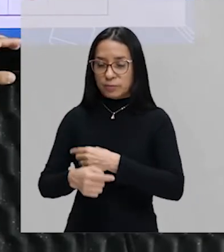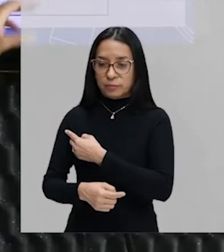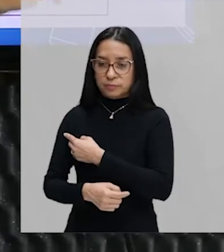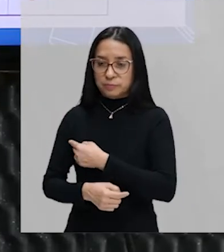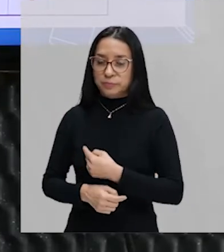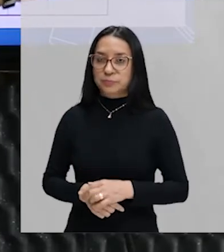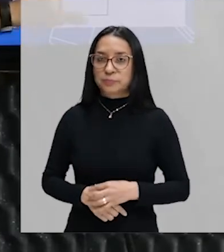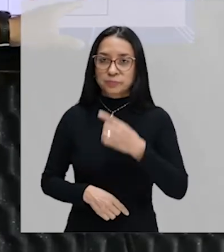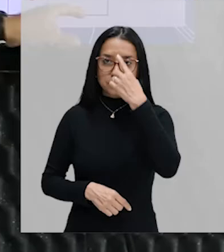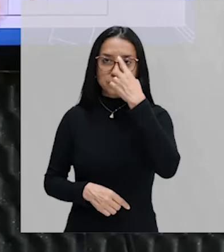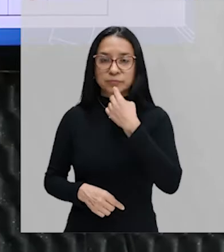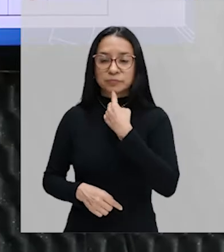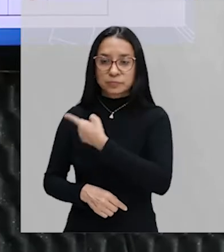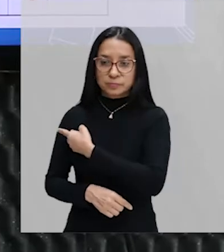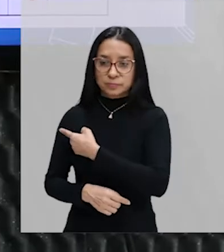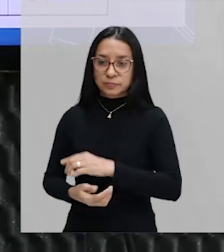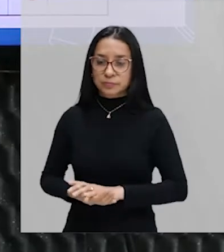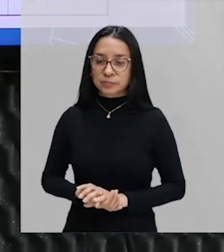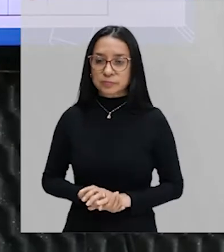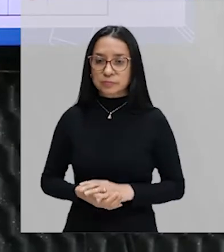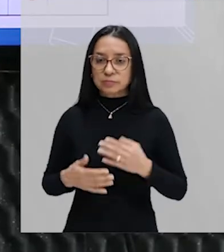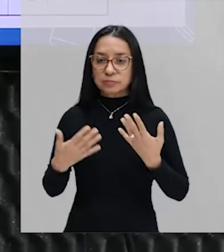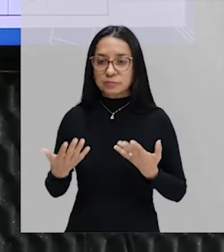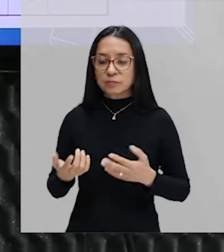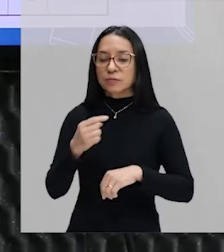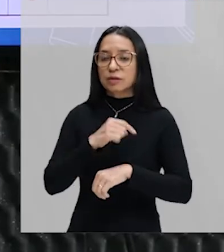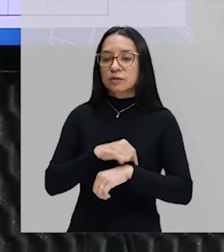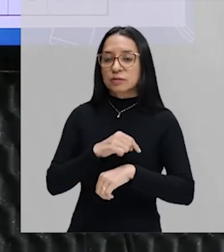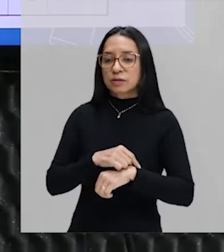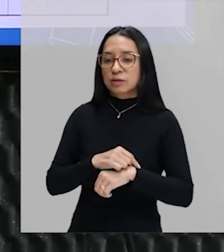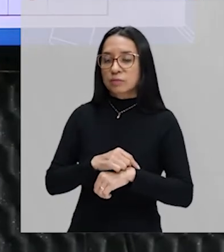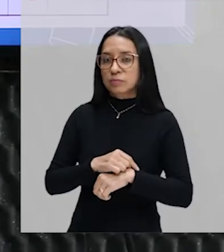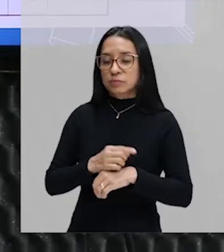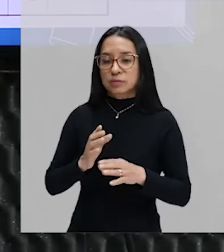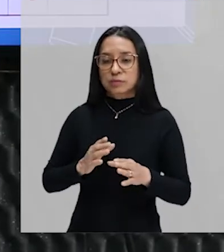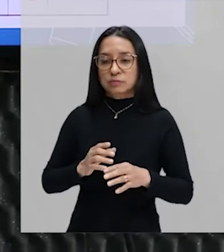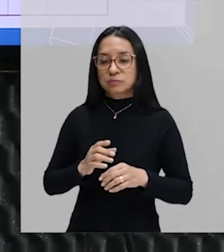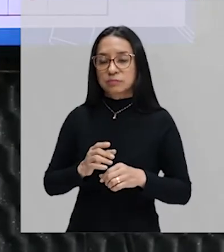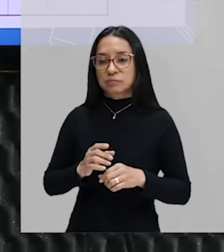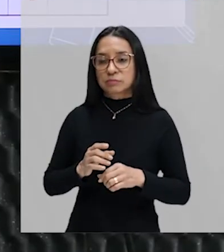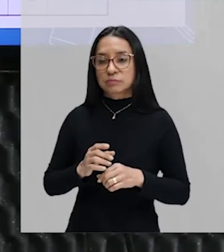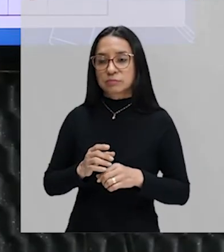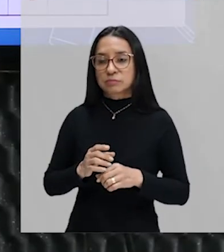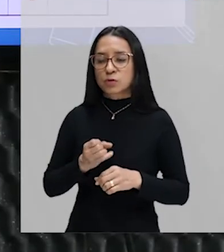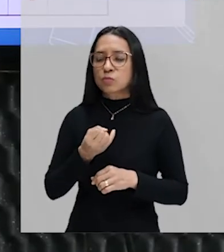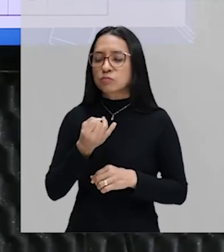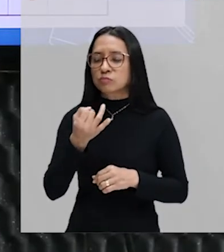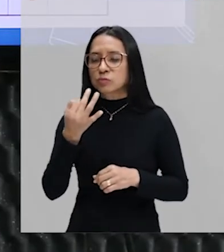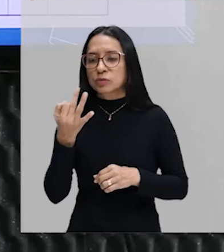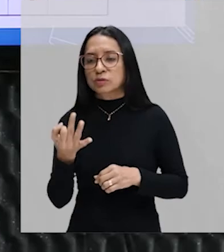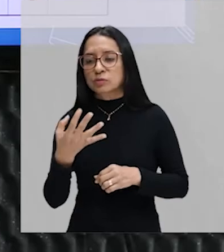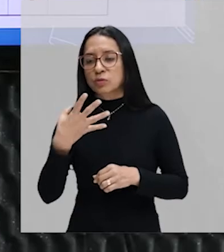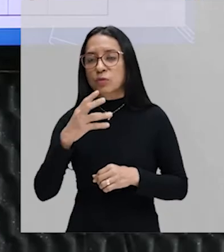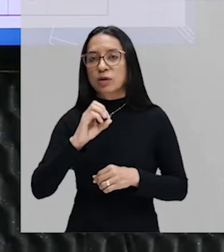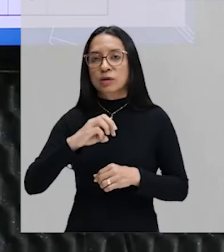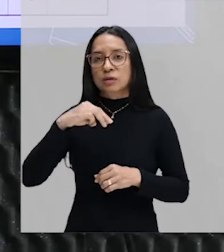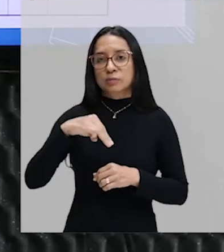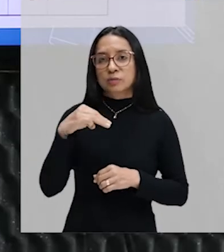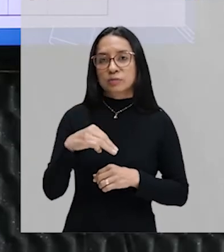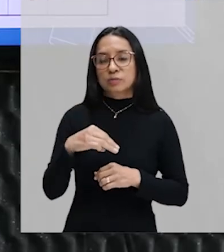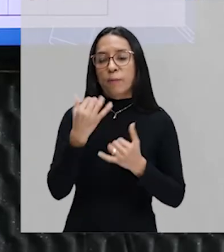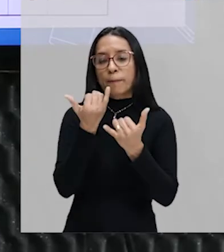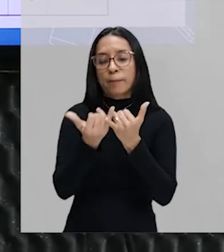de 2. E o quarto período também 10. Então o tempo tem uma duração de 40 minutinhos. Bem parecido